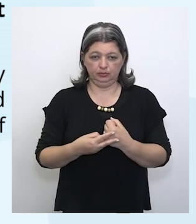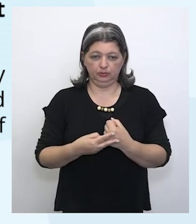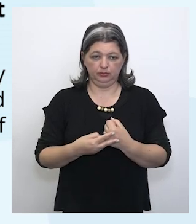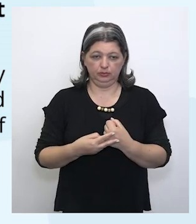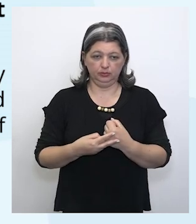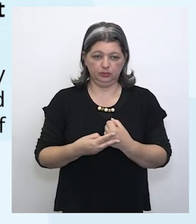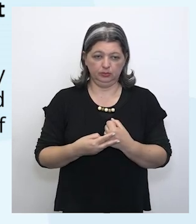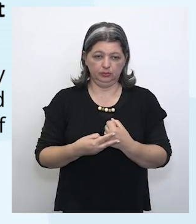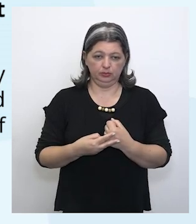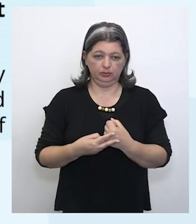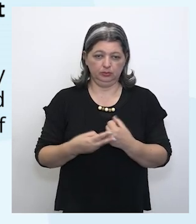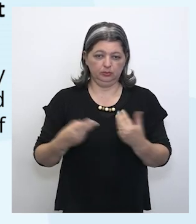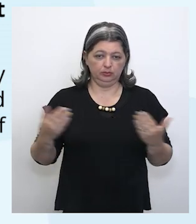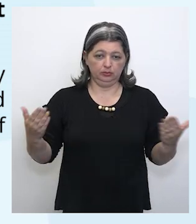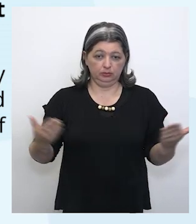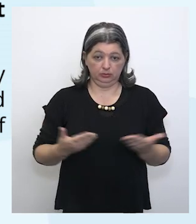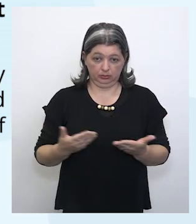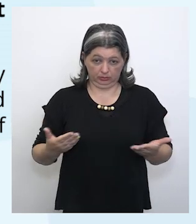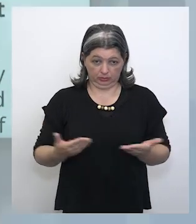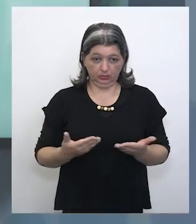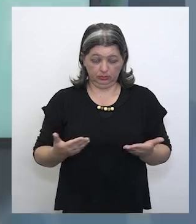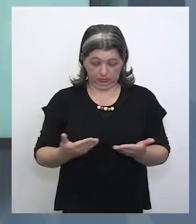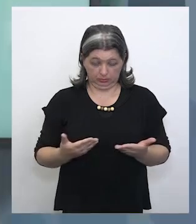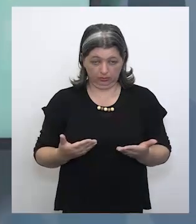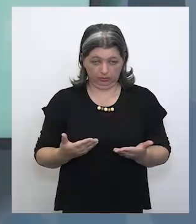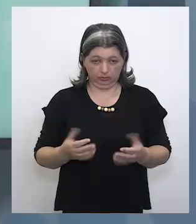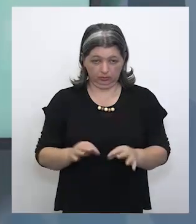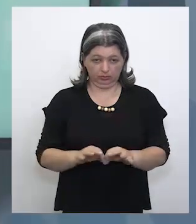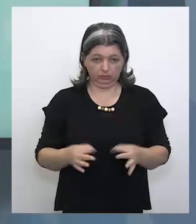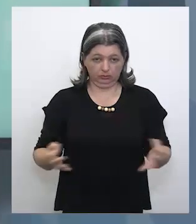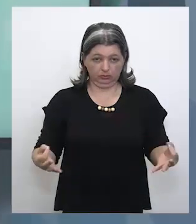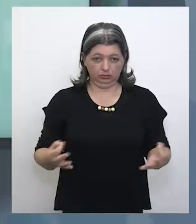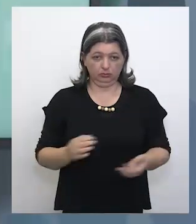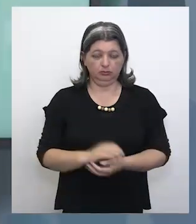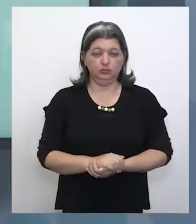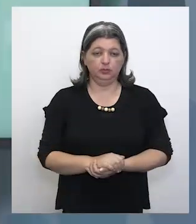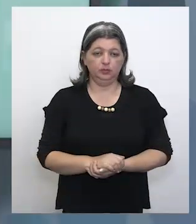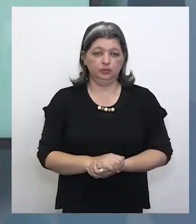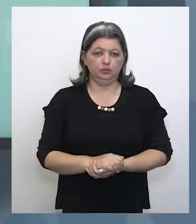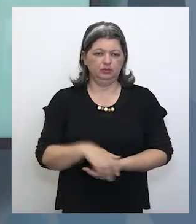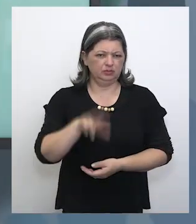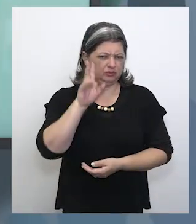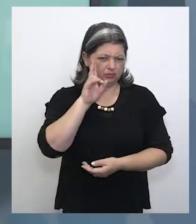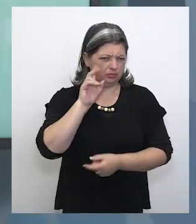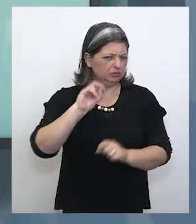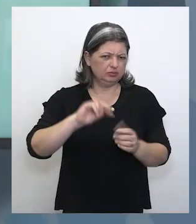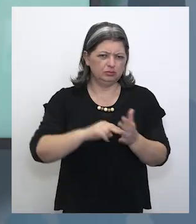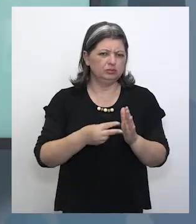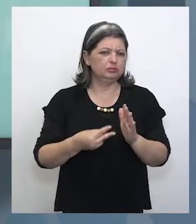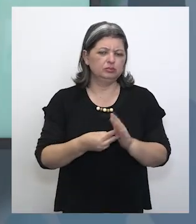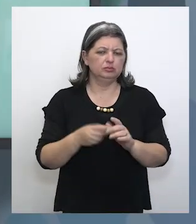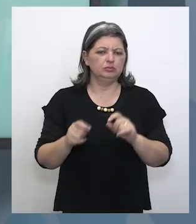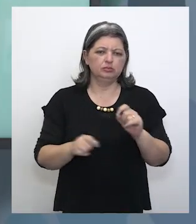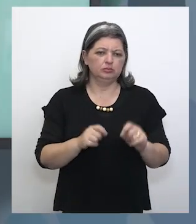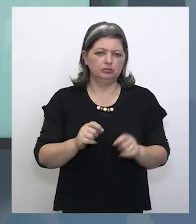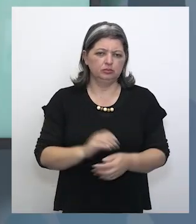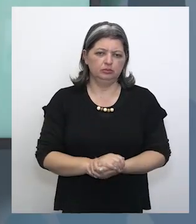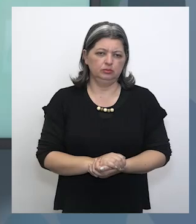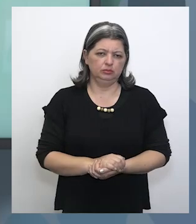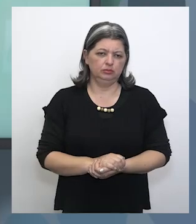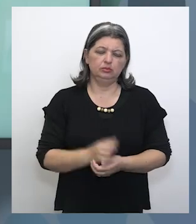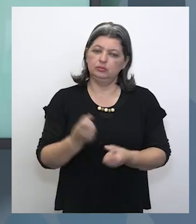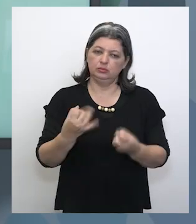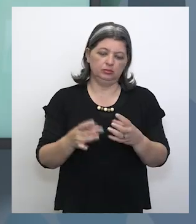simple present, ok? Presente simples. Vamos ver se vocês lembram o que é um verbo no present simple. Não vou explicar